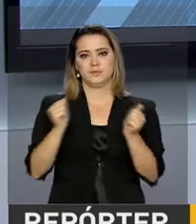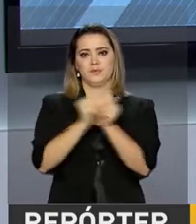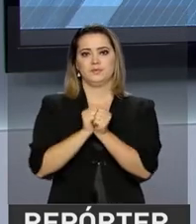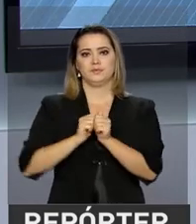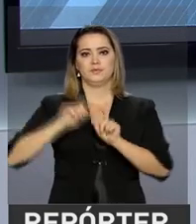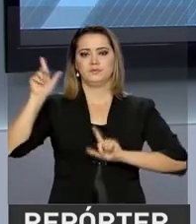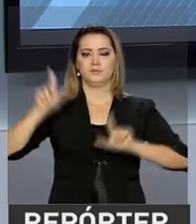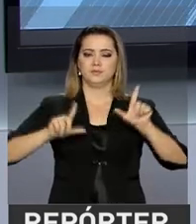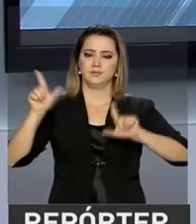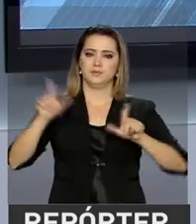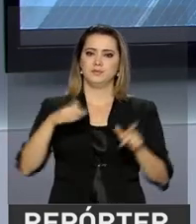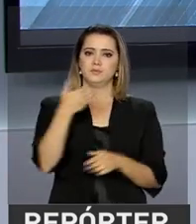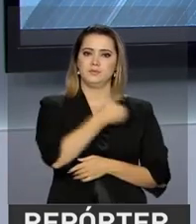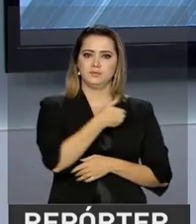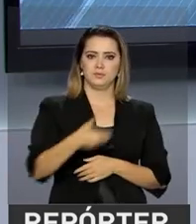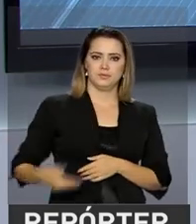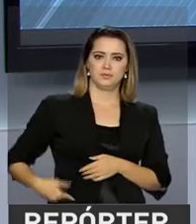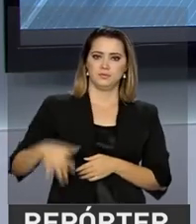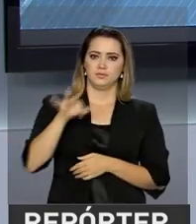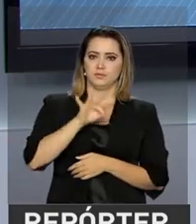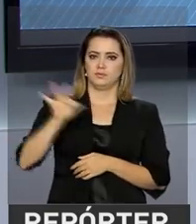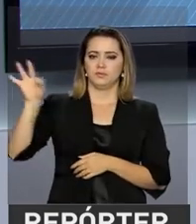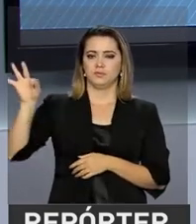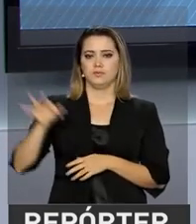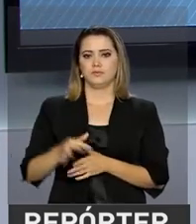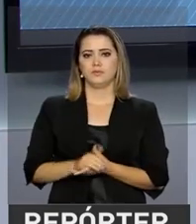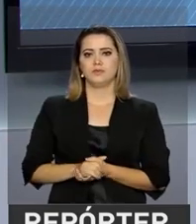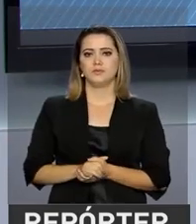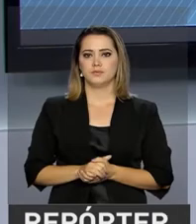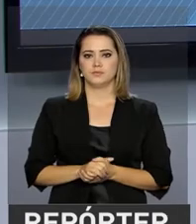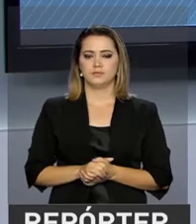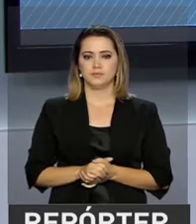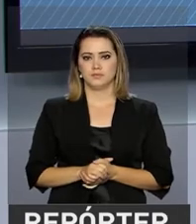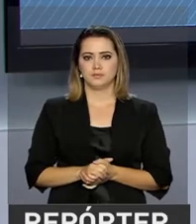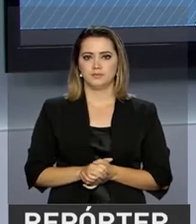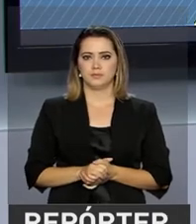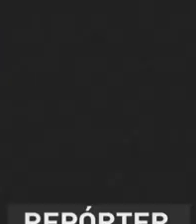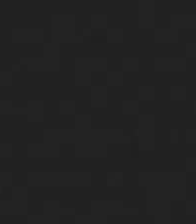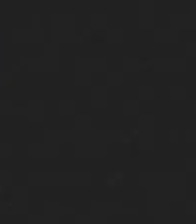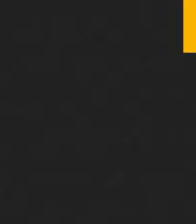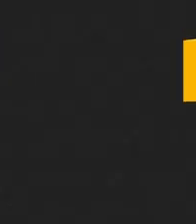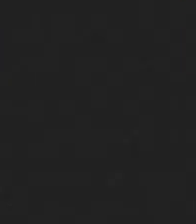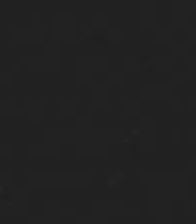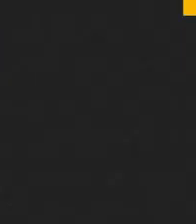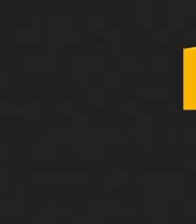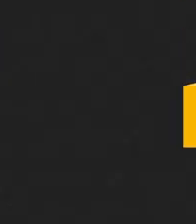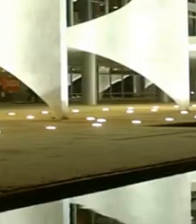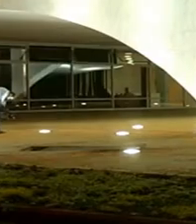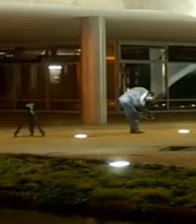pra você continue com a gente aqui na nbr a tv do governo federal o